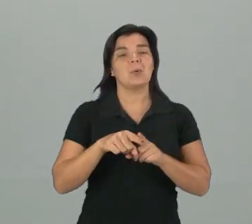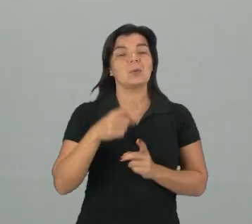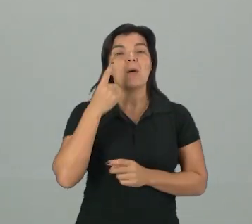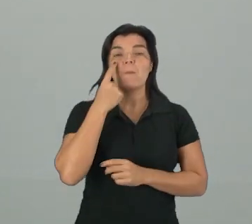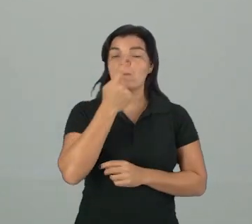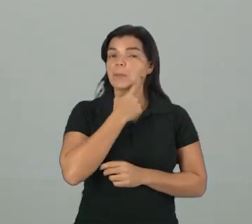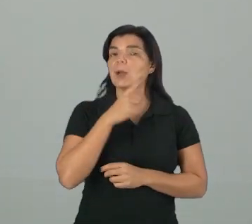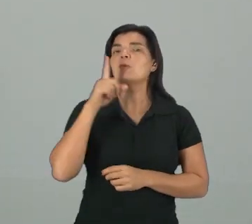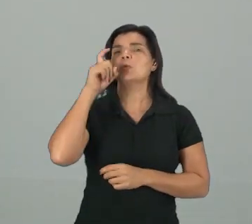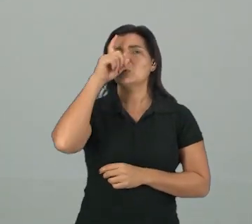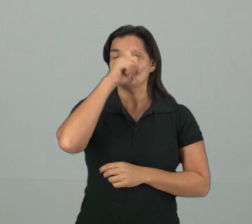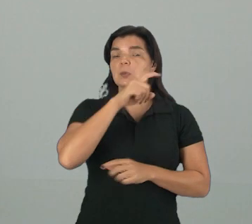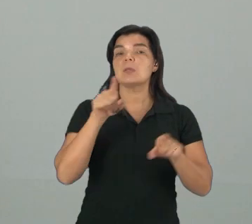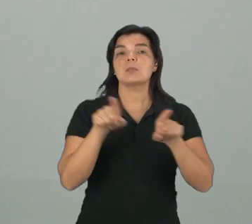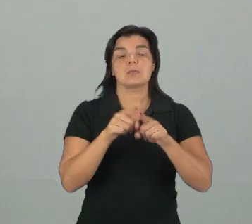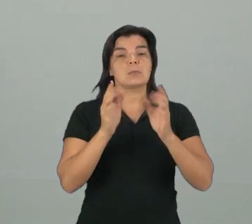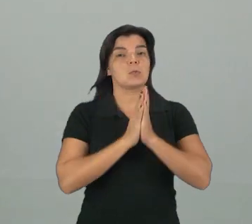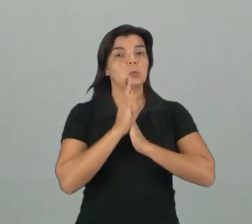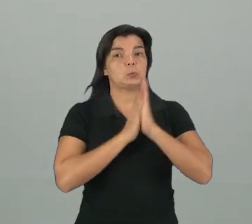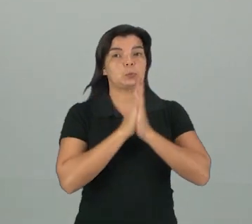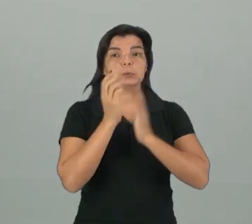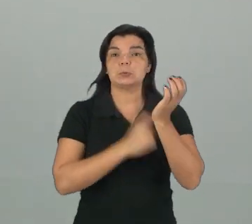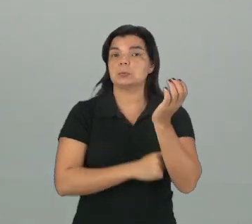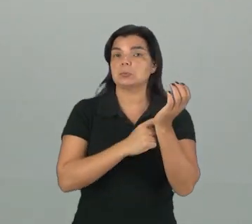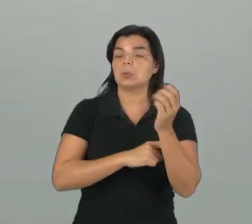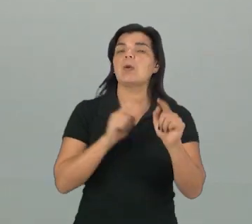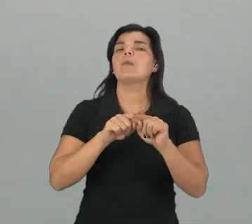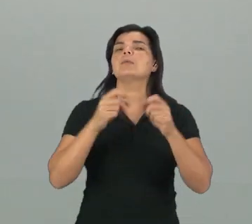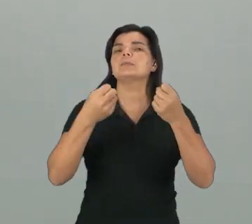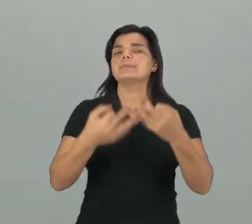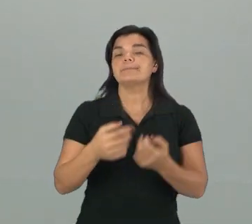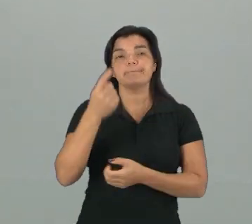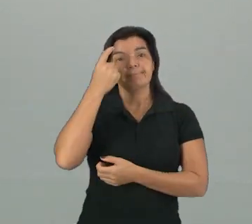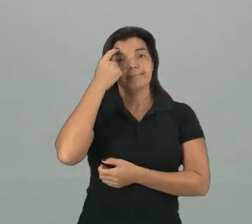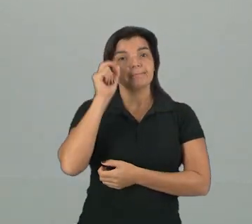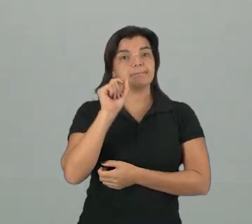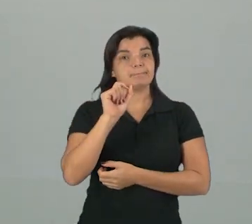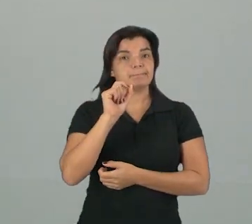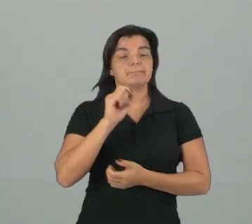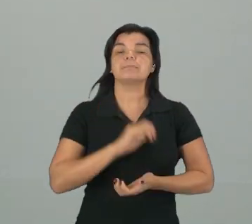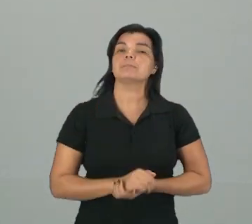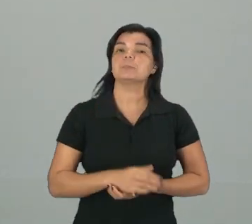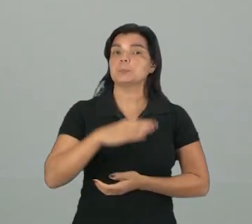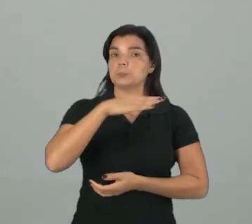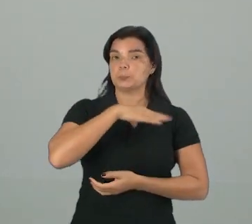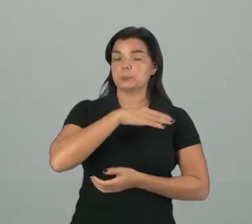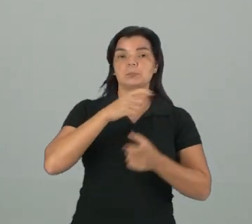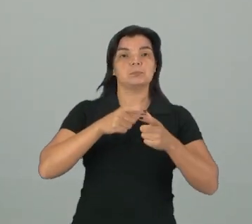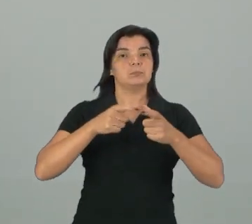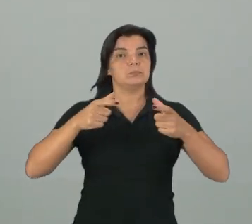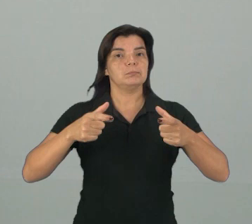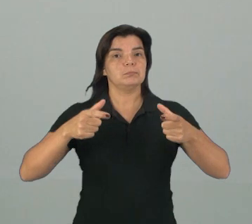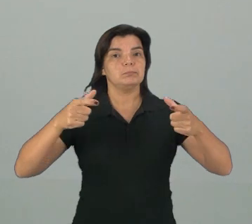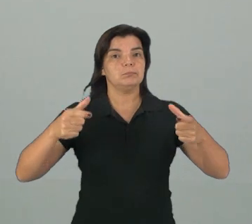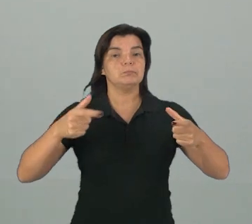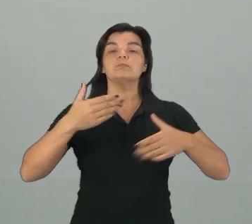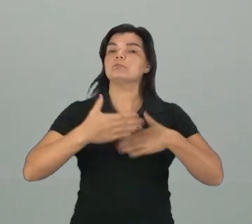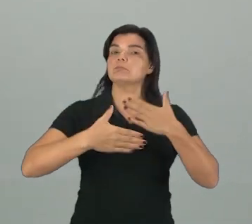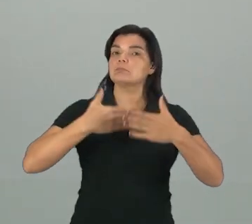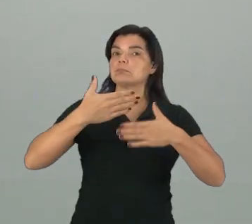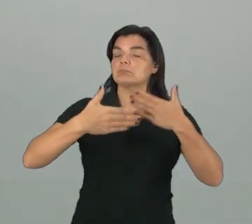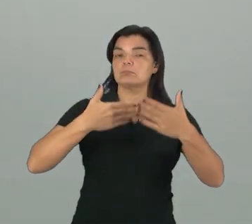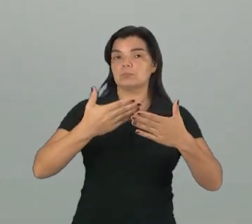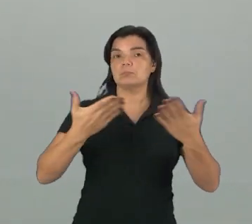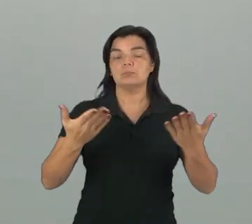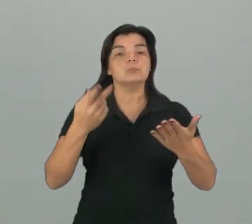nossa visão e também um estresse? Isso mesmo. Então, o que é que nós temos que pensar? As cidades, elas vão crescendo, elas vão evoluindo e não